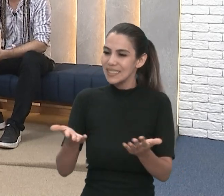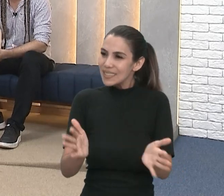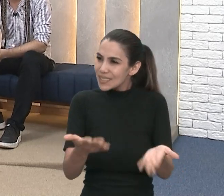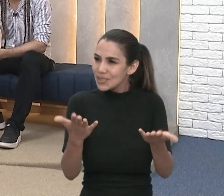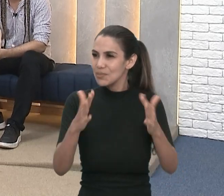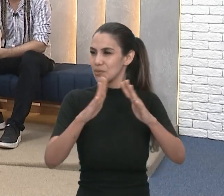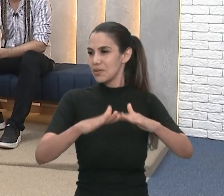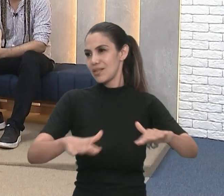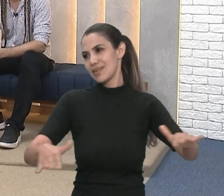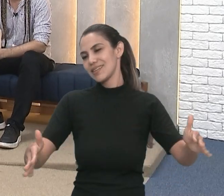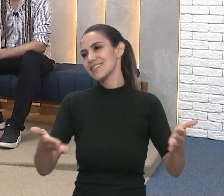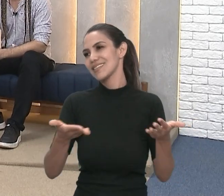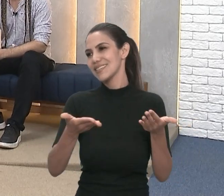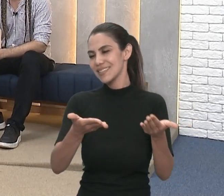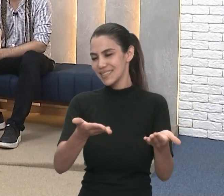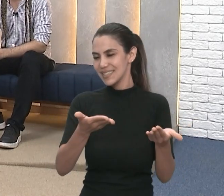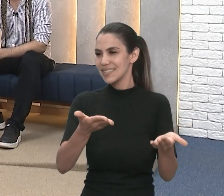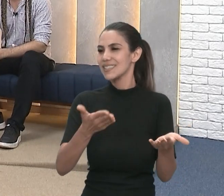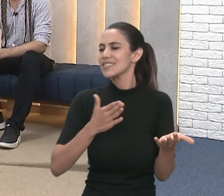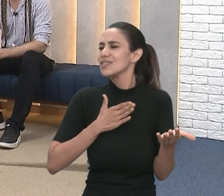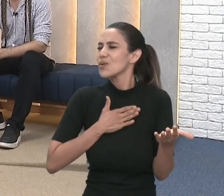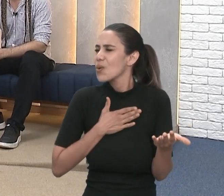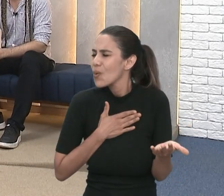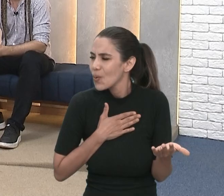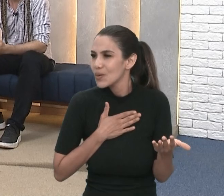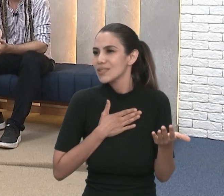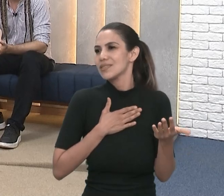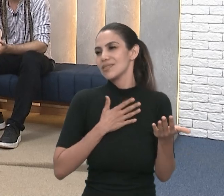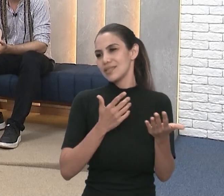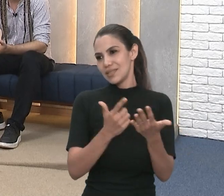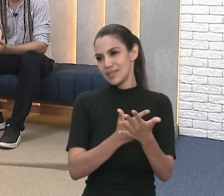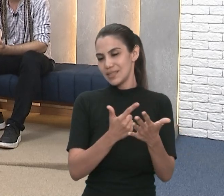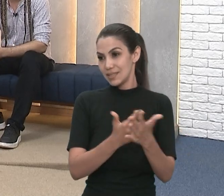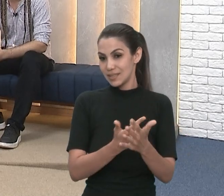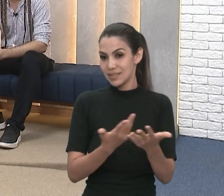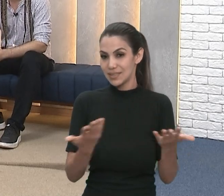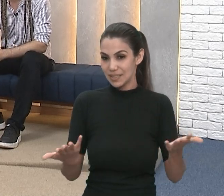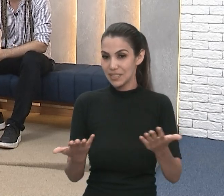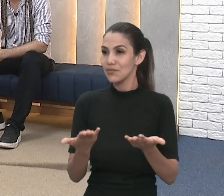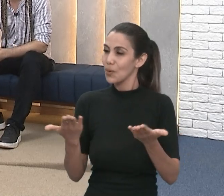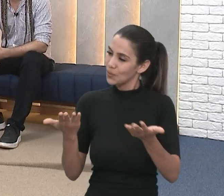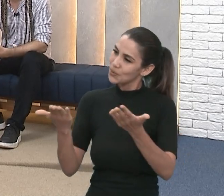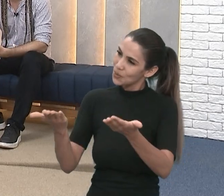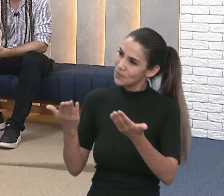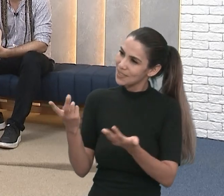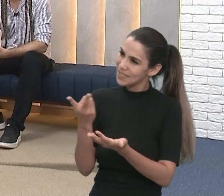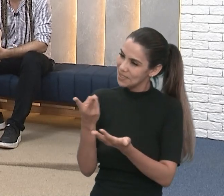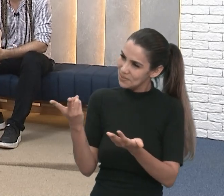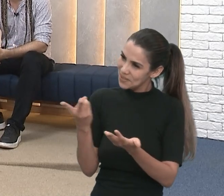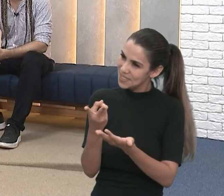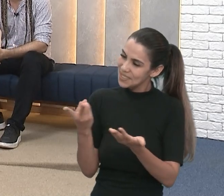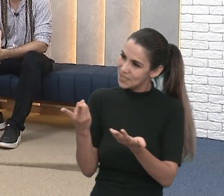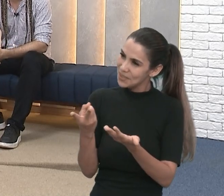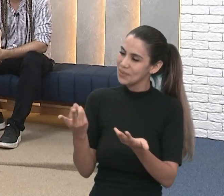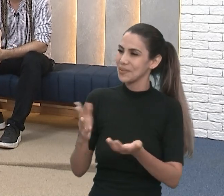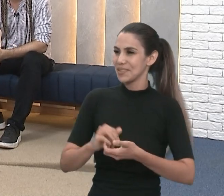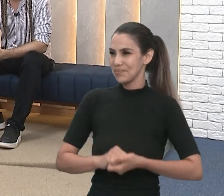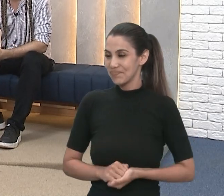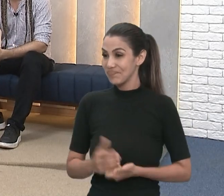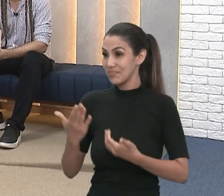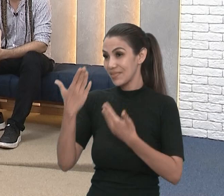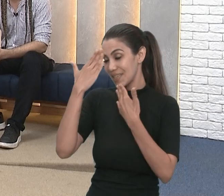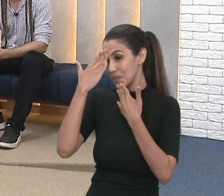tornaram formadoras também, né? E por isso que nós trouxemos elas aqui. Quero aqui agradecer, então, a professora Yasmin